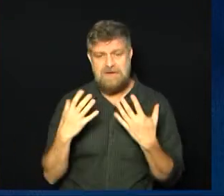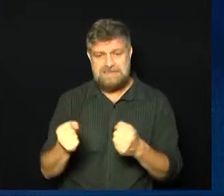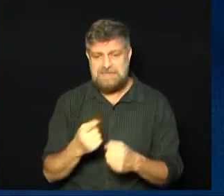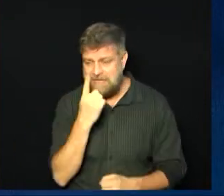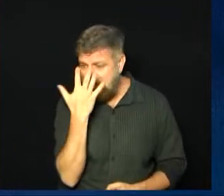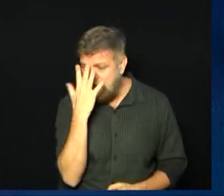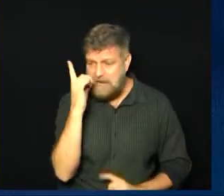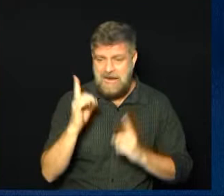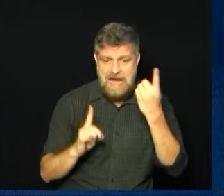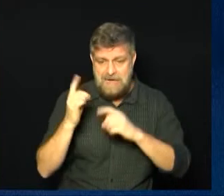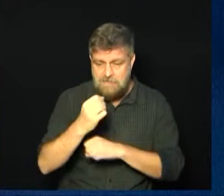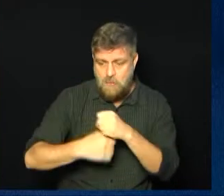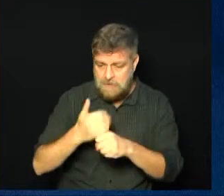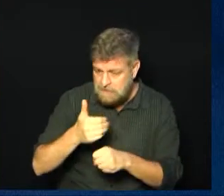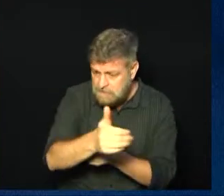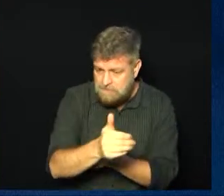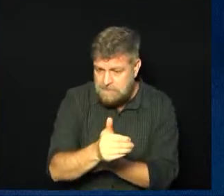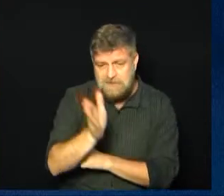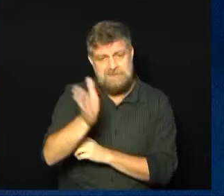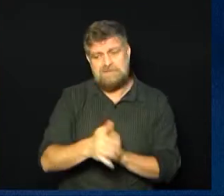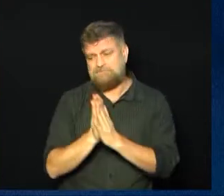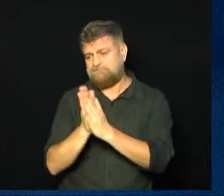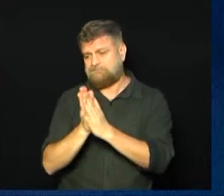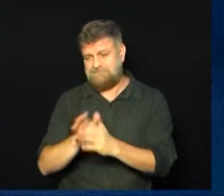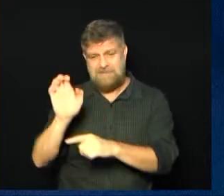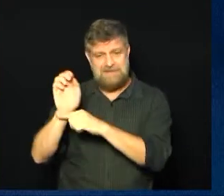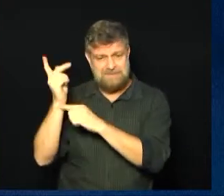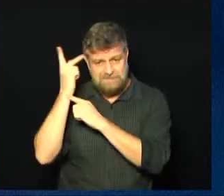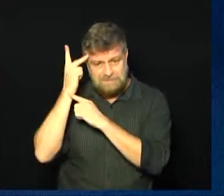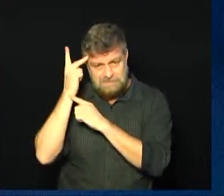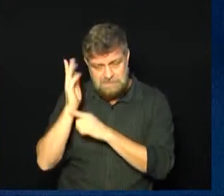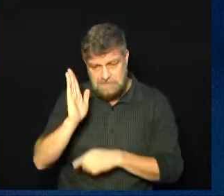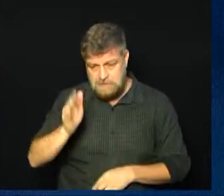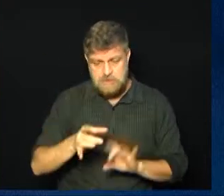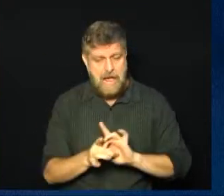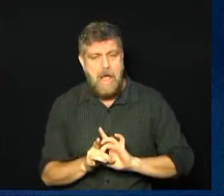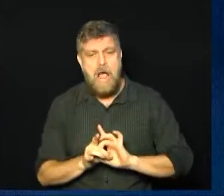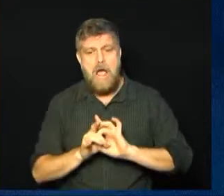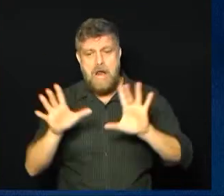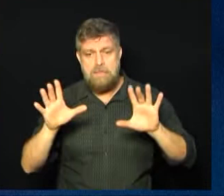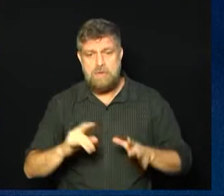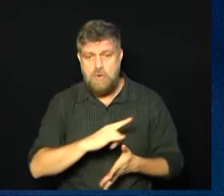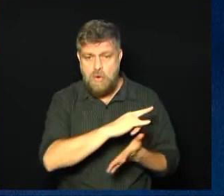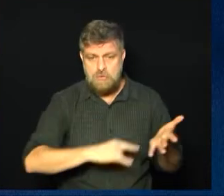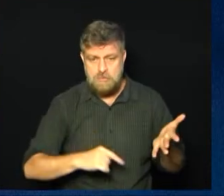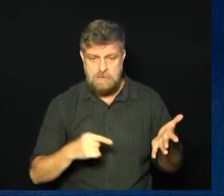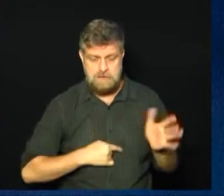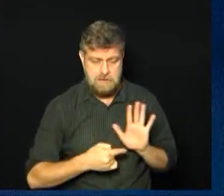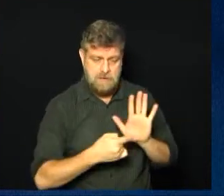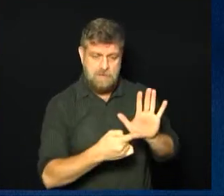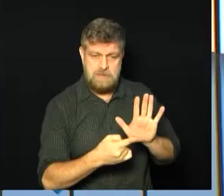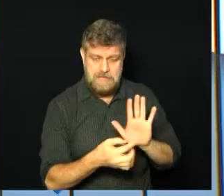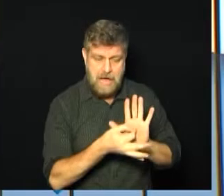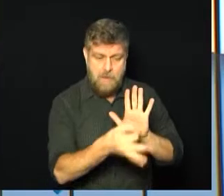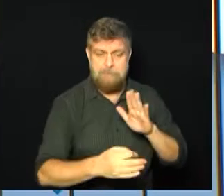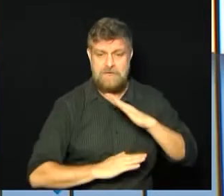manutenção do Carnaval 2022 no estado todo, ou seja, o estado já liberou. O documento que representa a opinião da